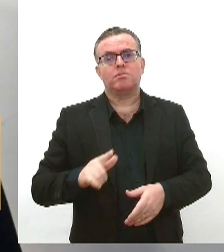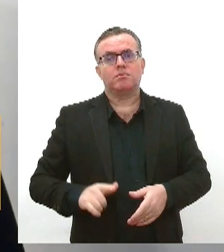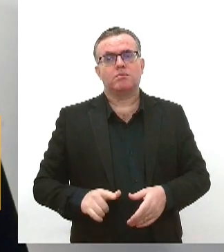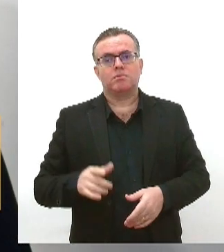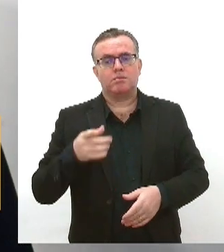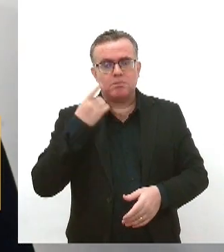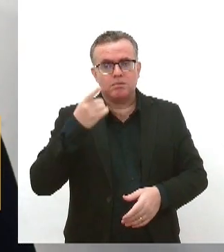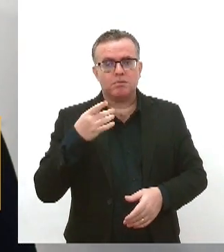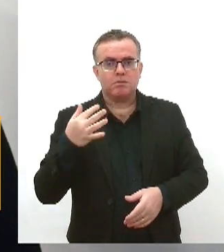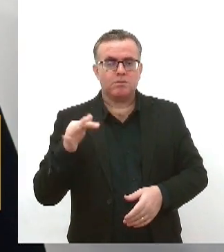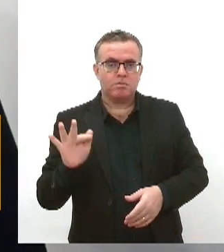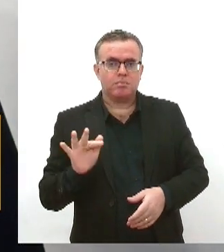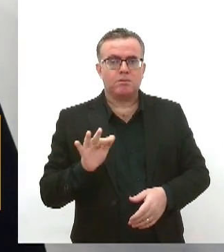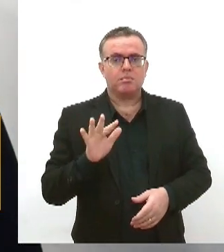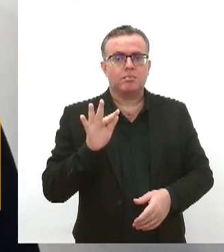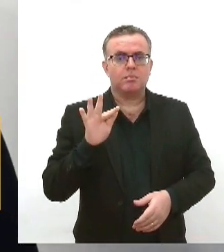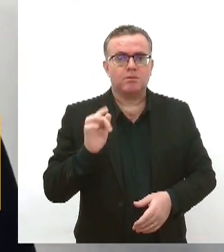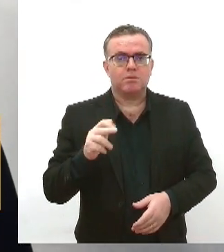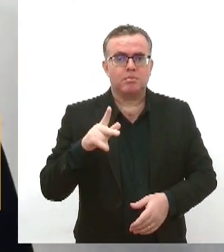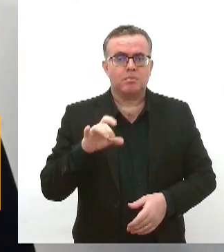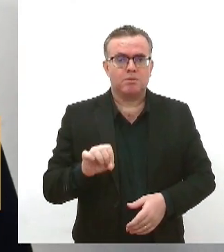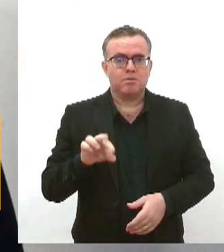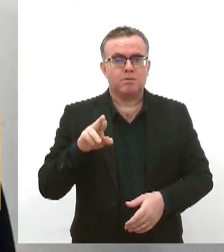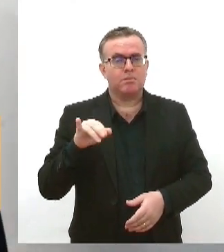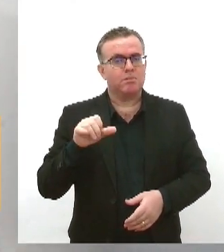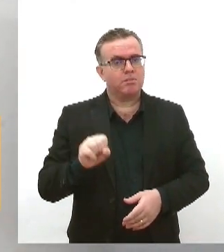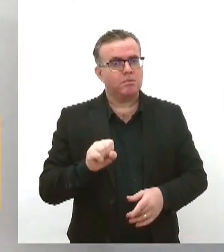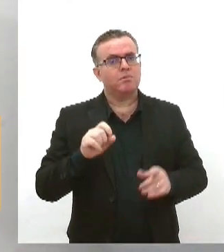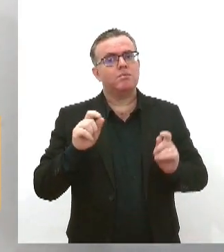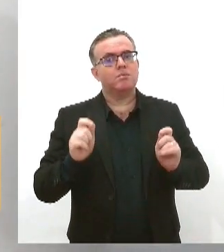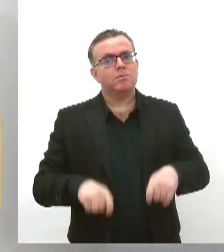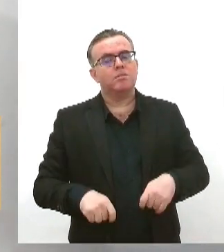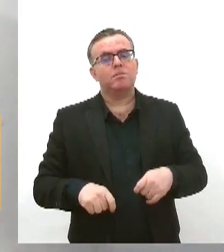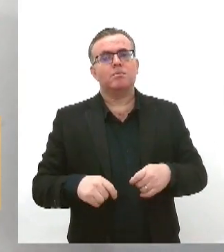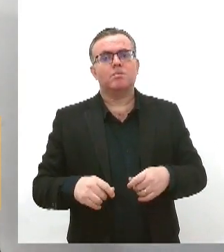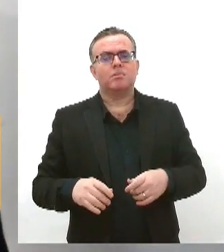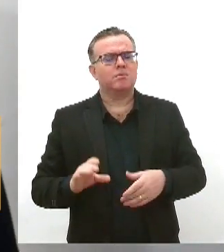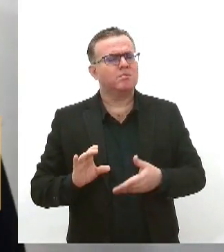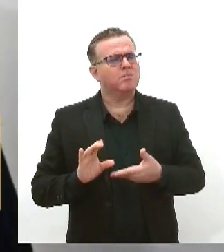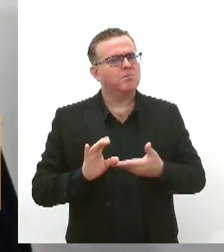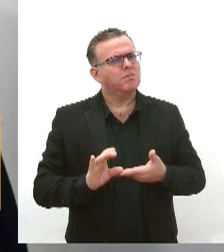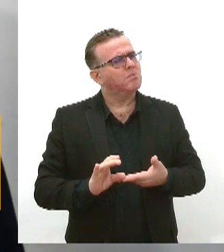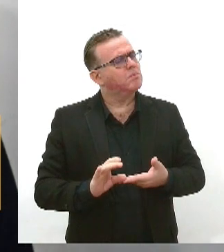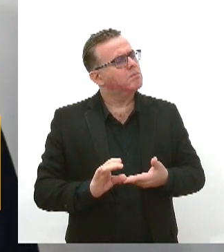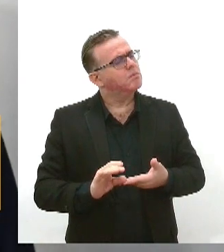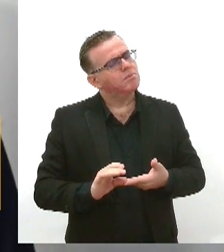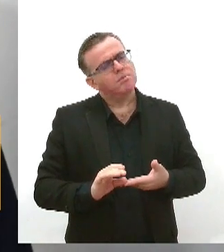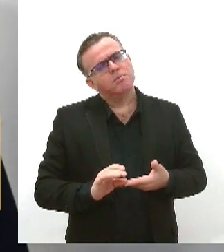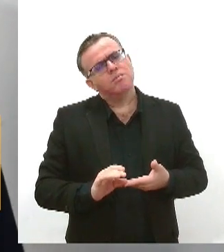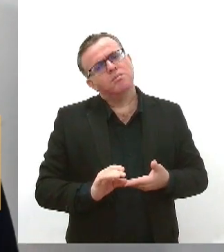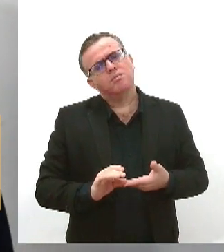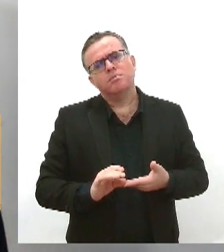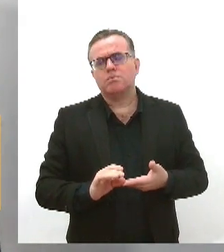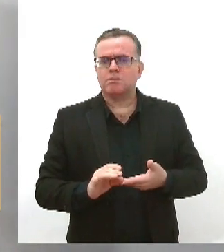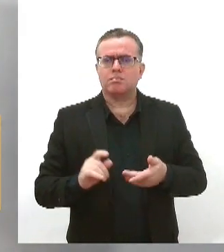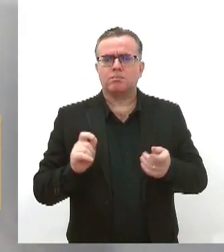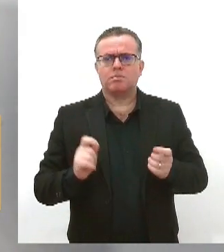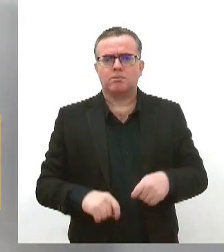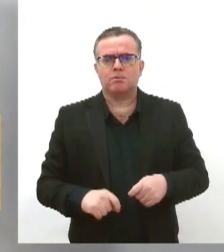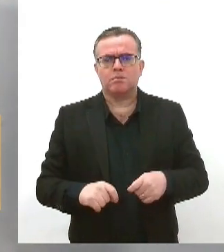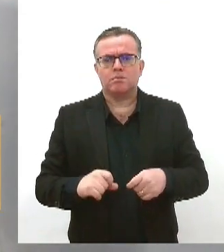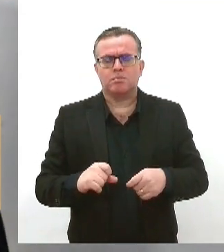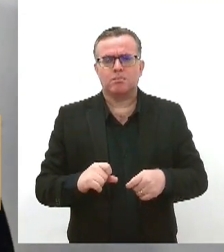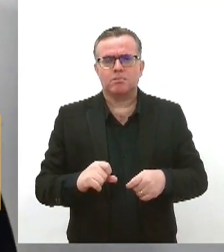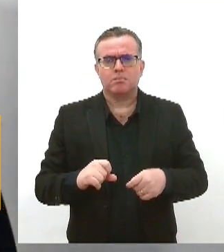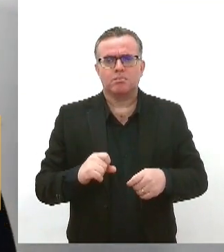Reis, que já garantiu os recursos necessários para que o estado desapropie uma área de terra e comece a construir galpões, transformando